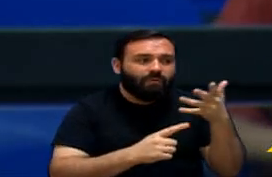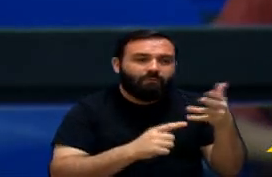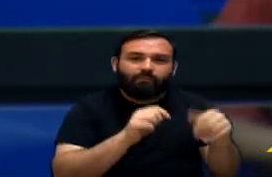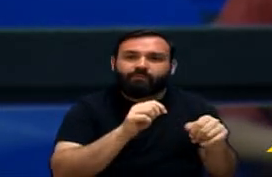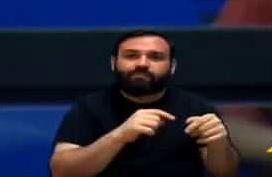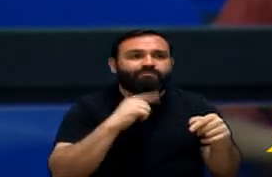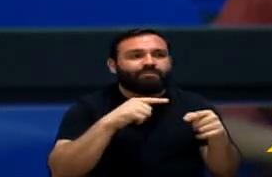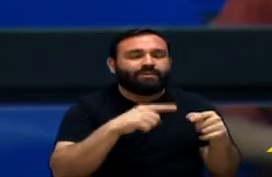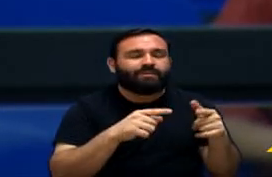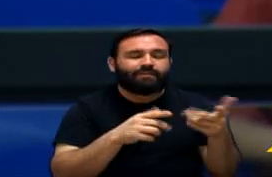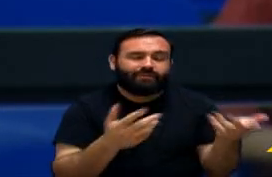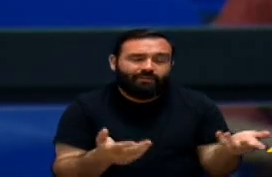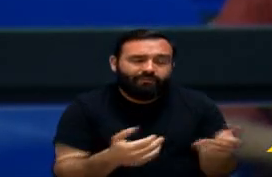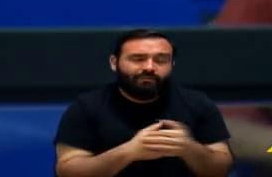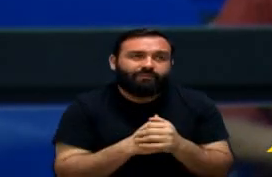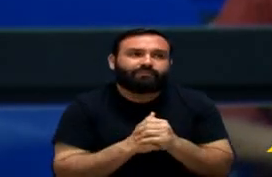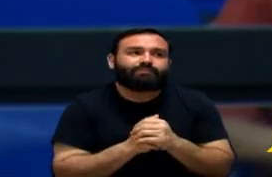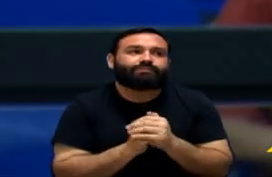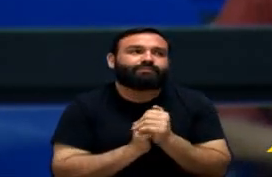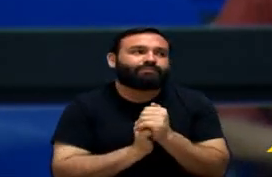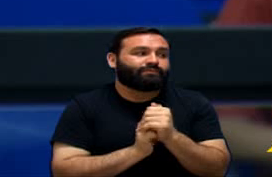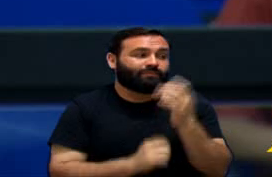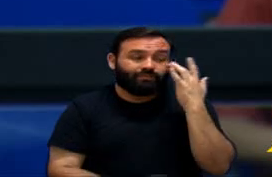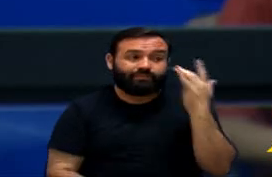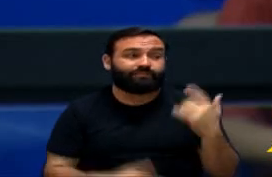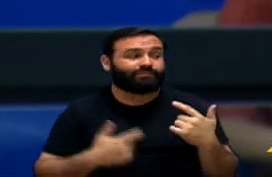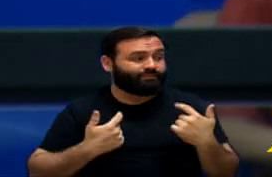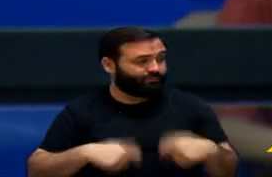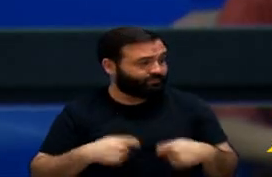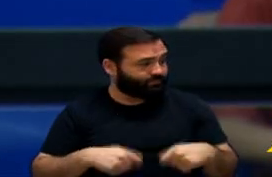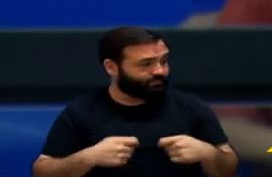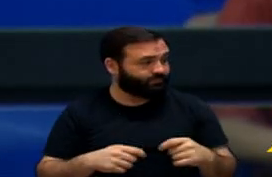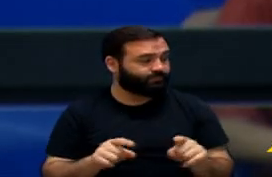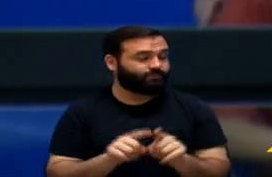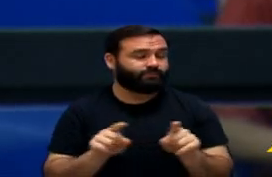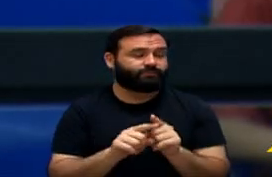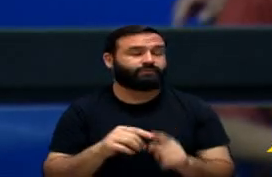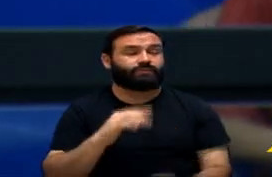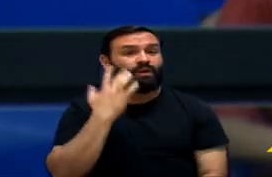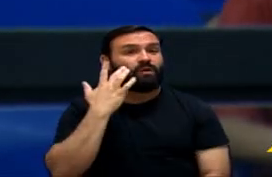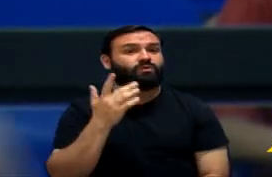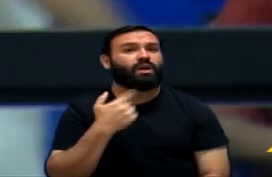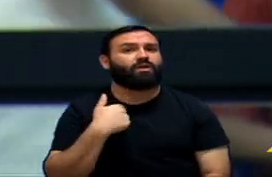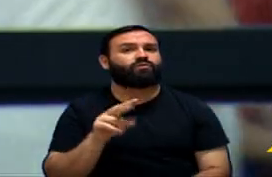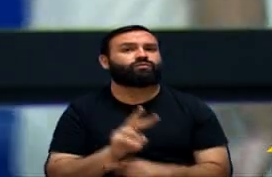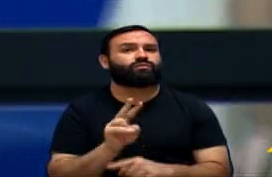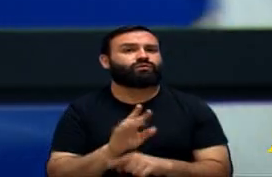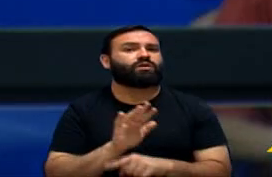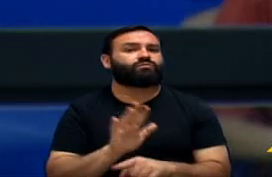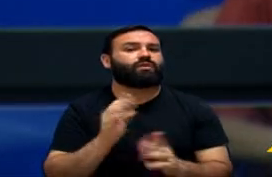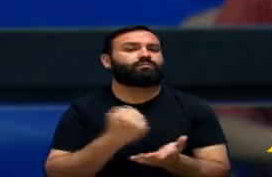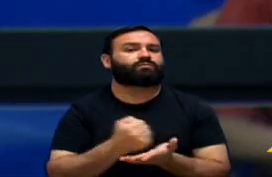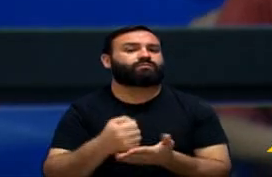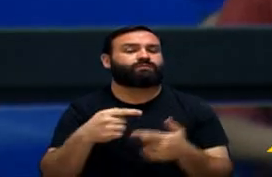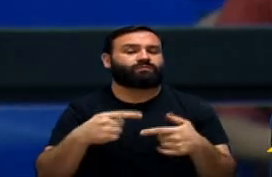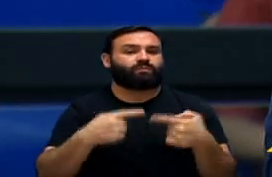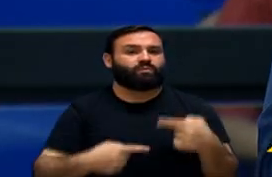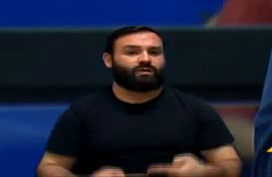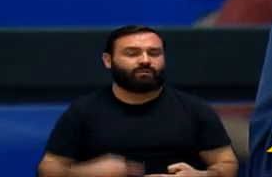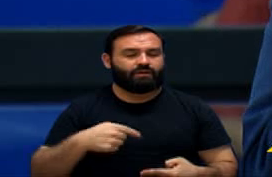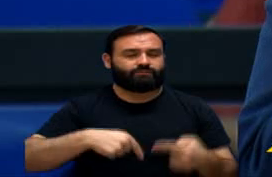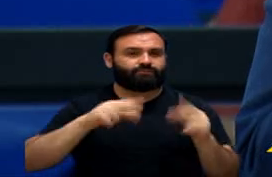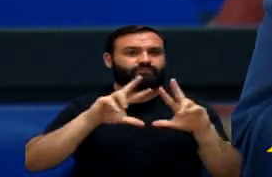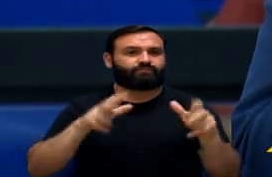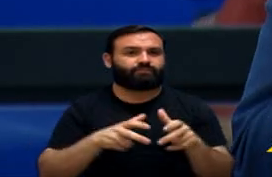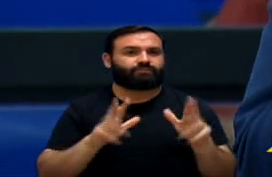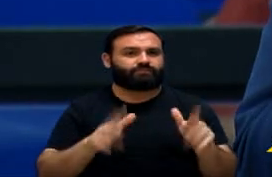na na parte do sermão então assim eu acredito que é necessário Eu acho que já defendi aqui já protocolei projetos polêmicos até nessa